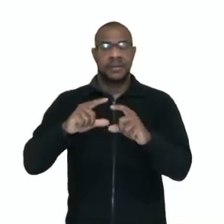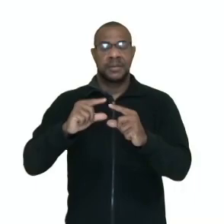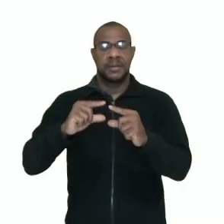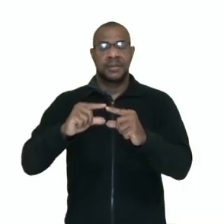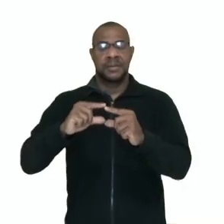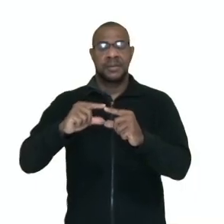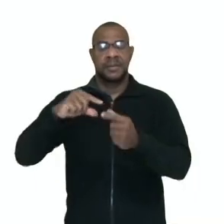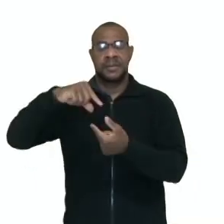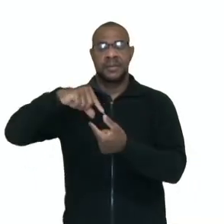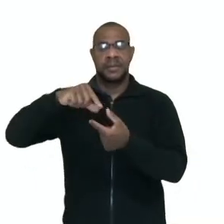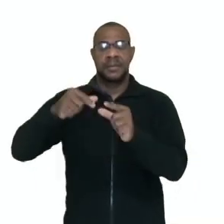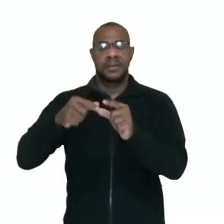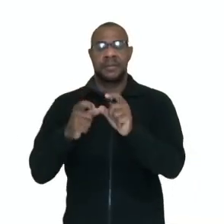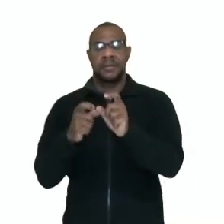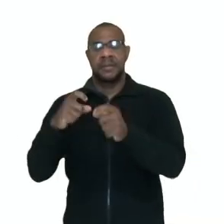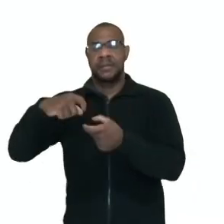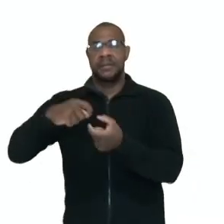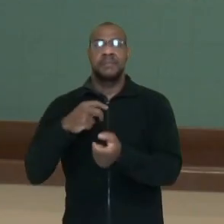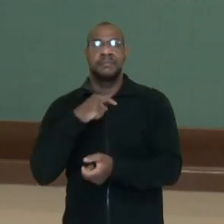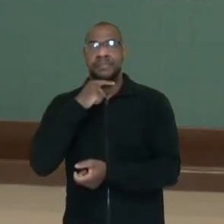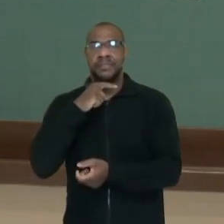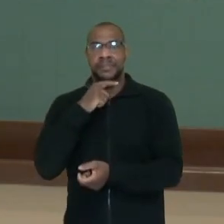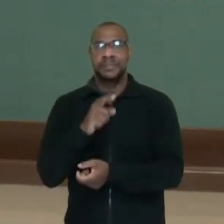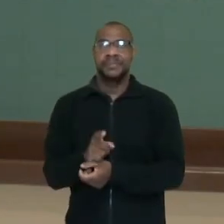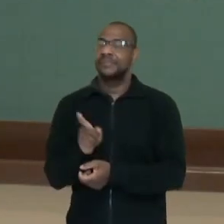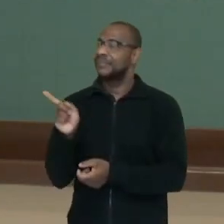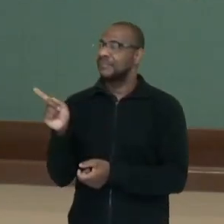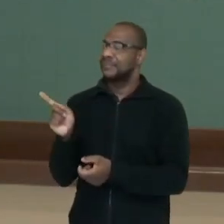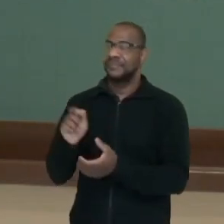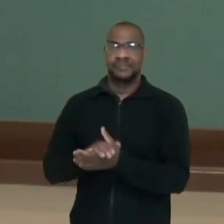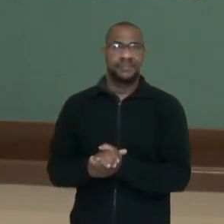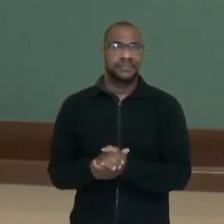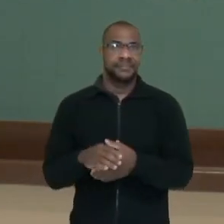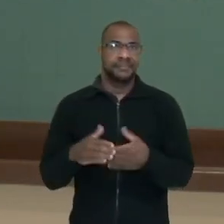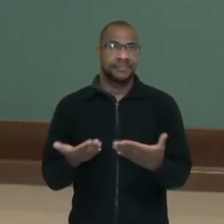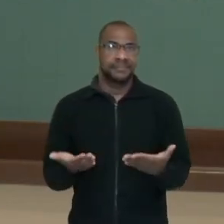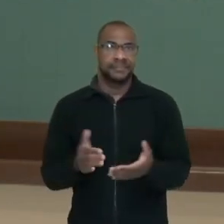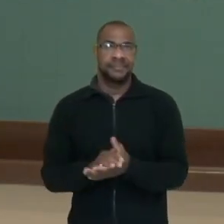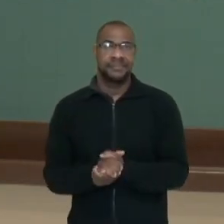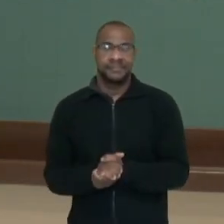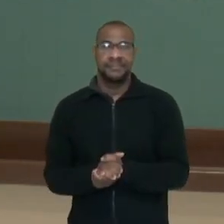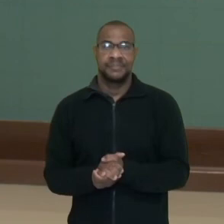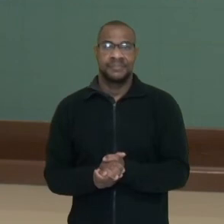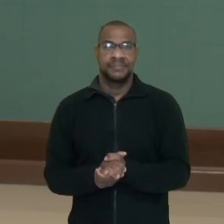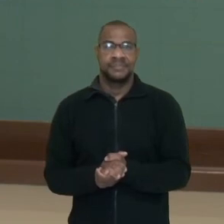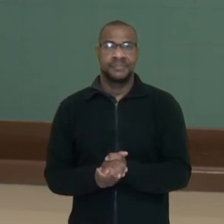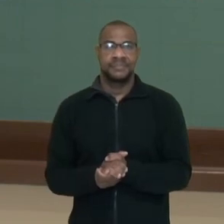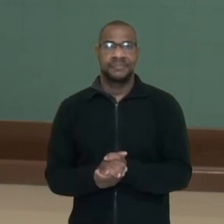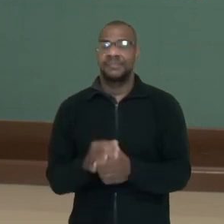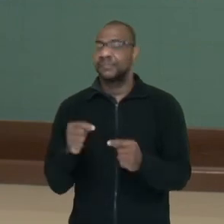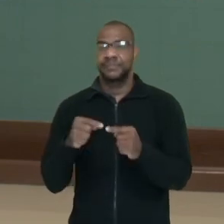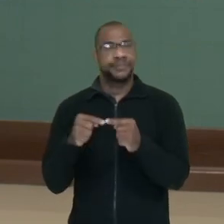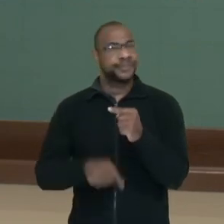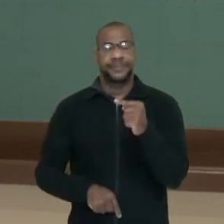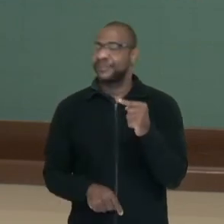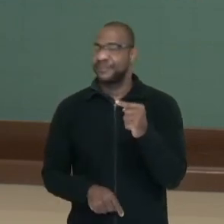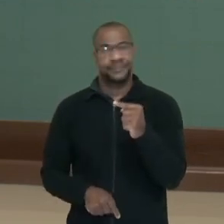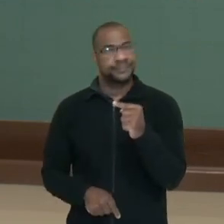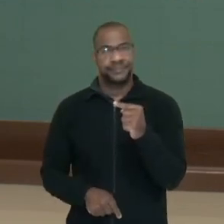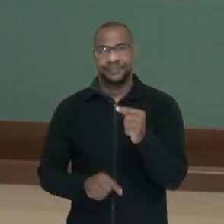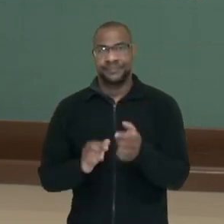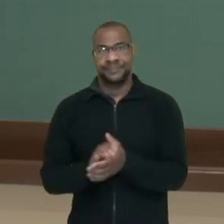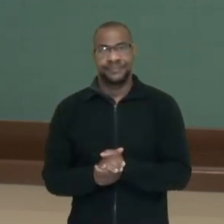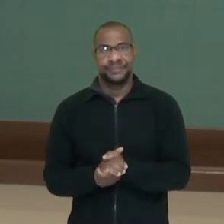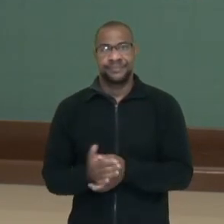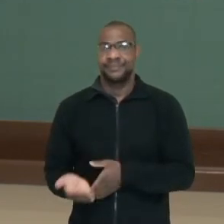Um fica sobrepondo o outro, então não tem encaixe. Então, olha que legal. Para encaixar, o ângulo interno tem que ser um divisor de